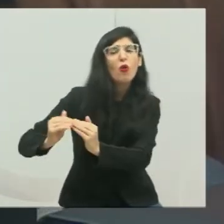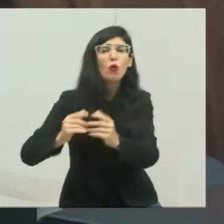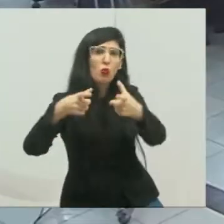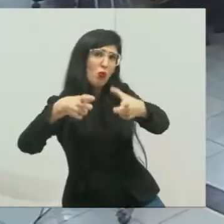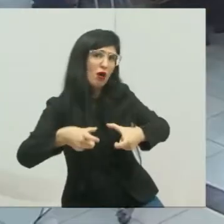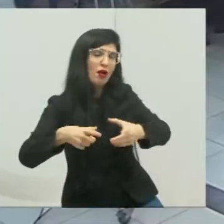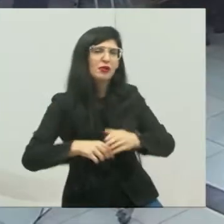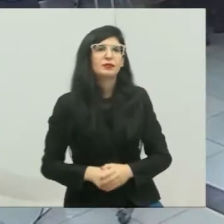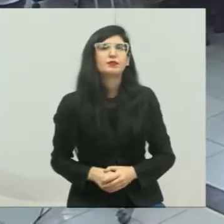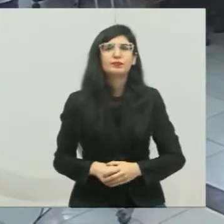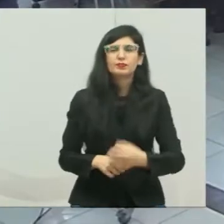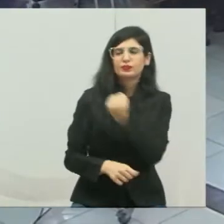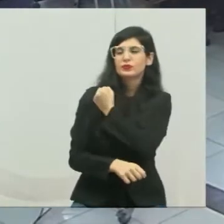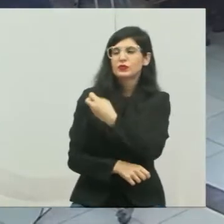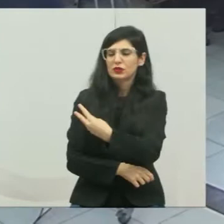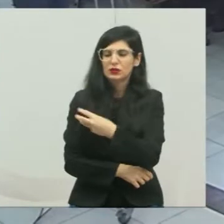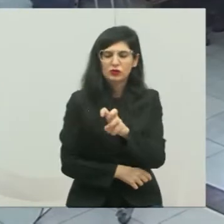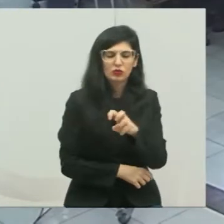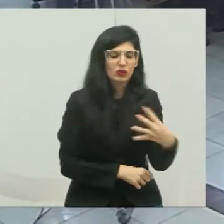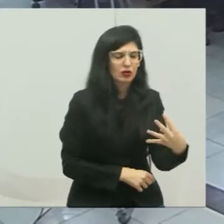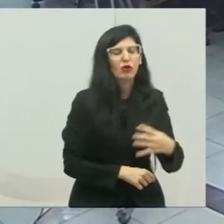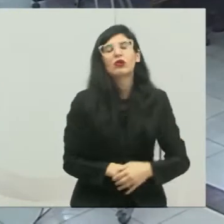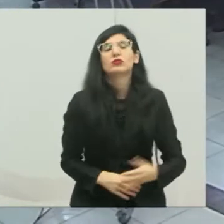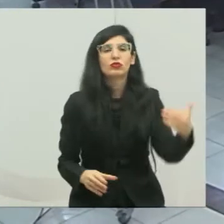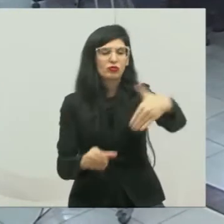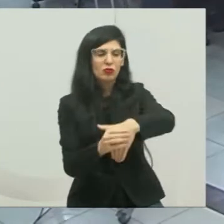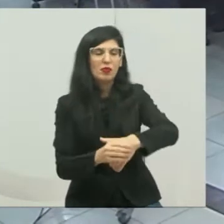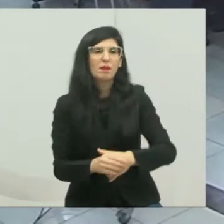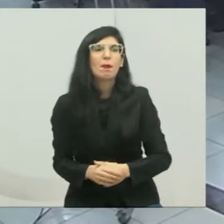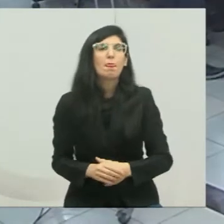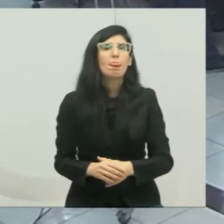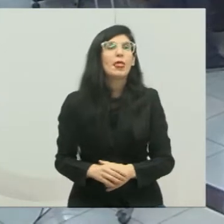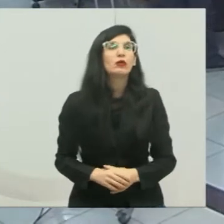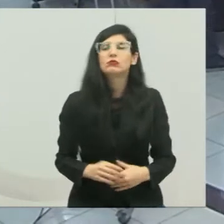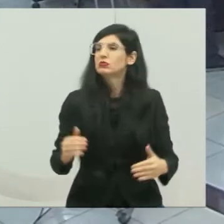Requerimento número 354 em votação. Os vereadores contrários se manifestem